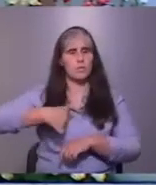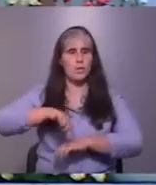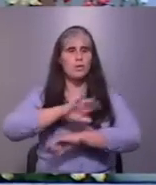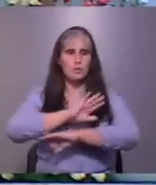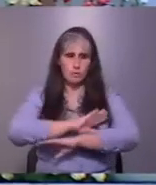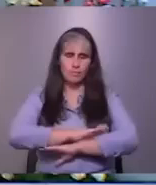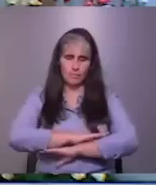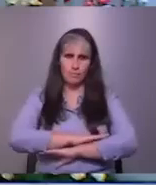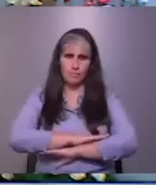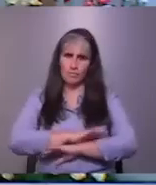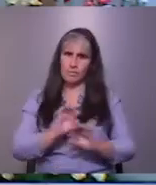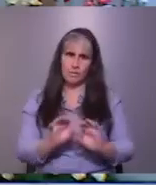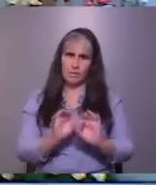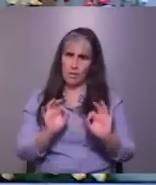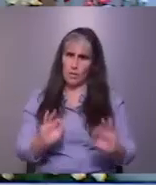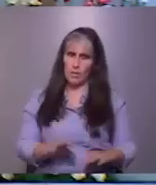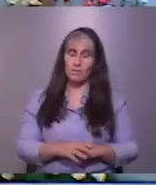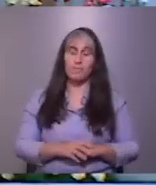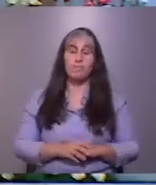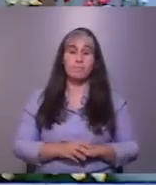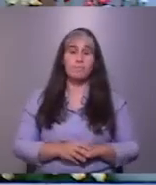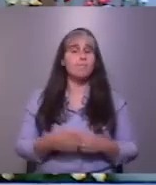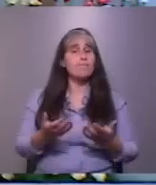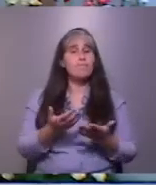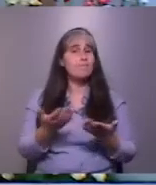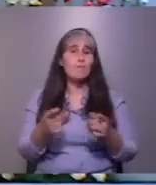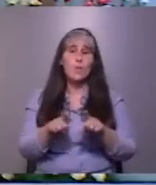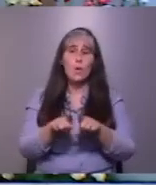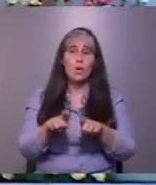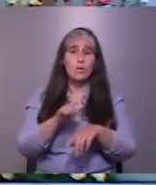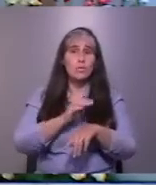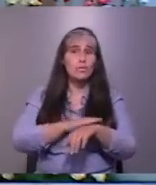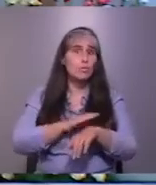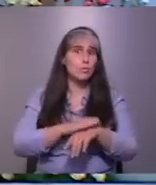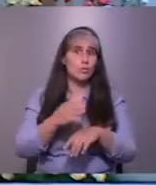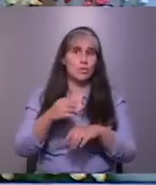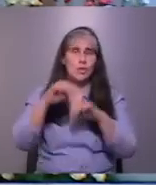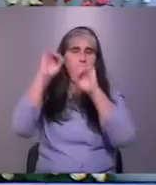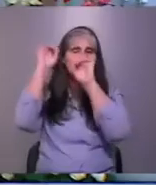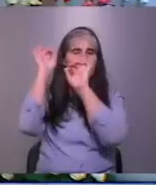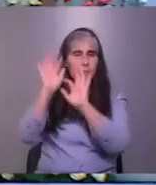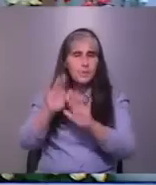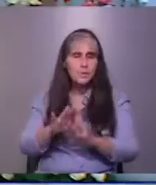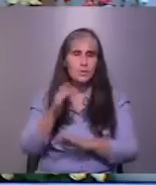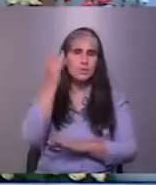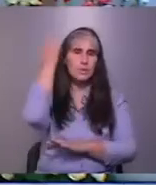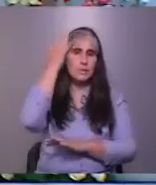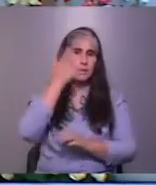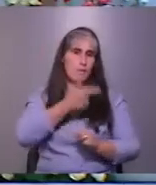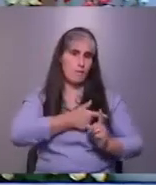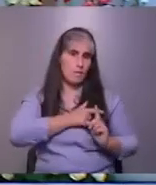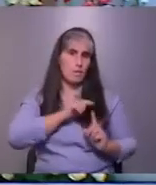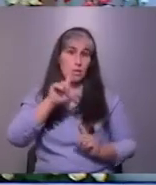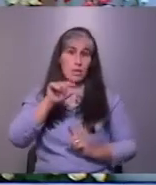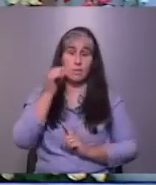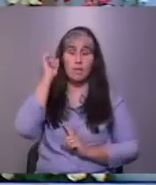Olhemos para o testemunho luminoso dos santos Francisco e Jacinta, pastorinhos de Fátima.